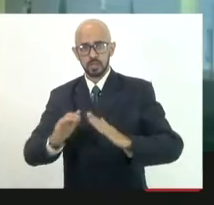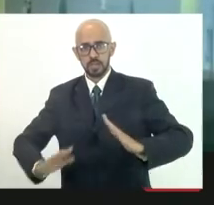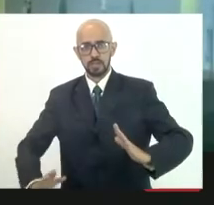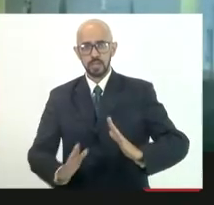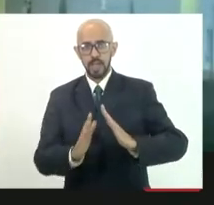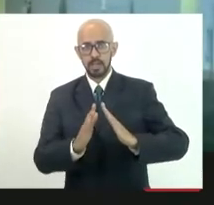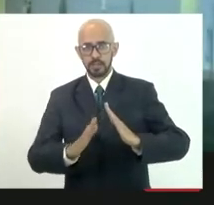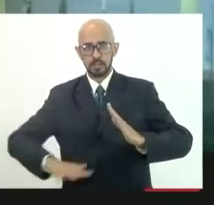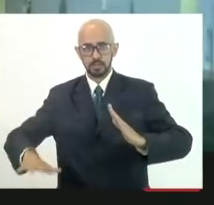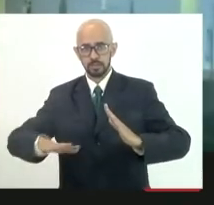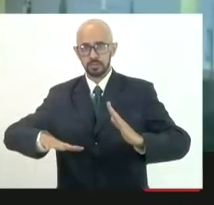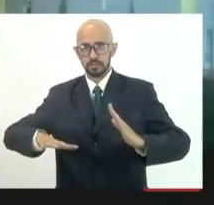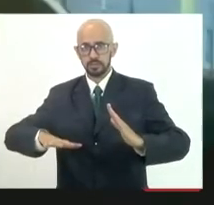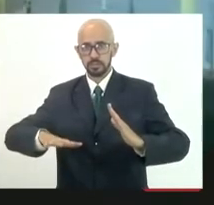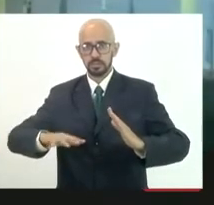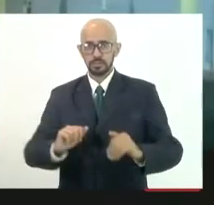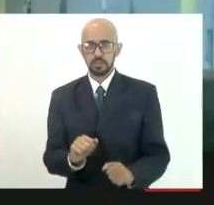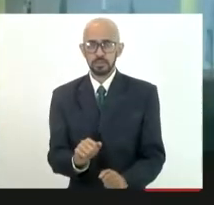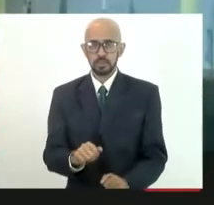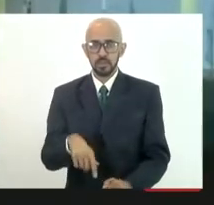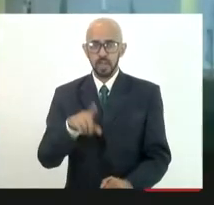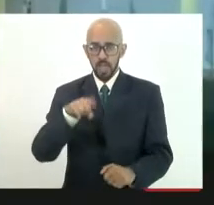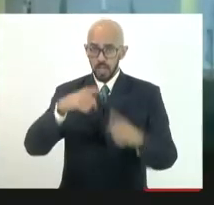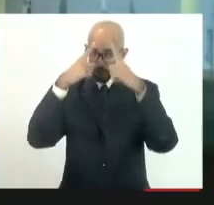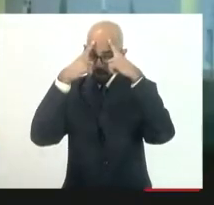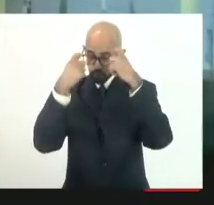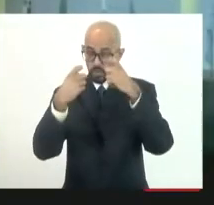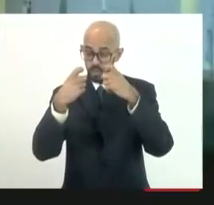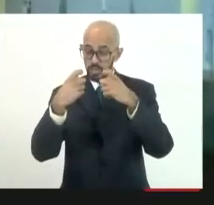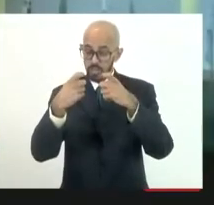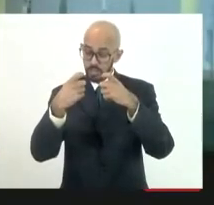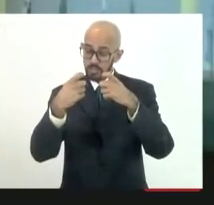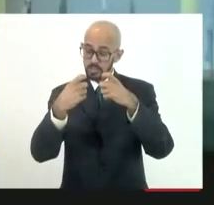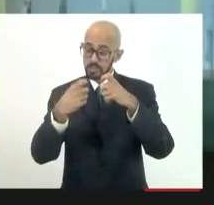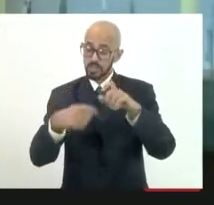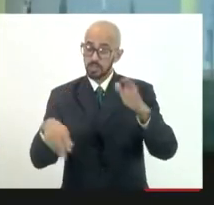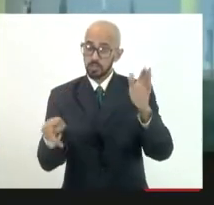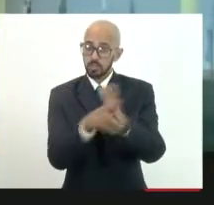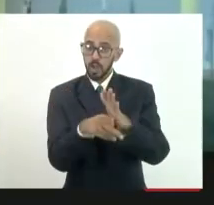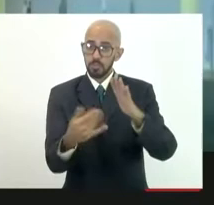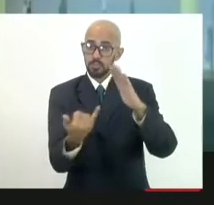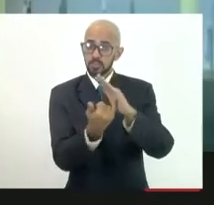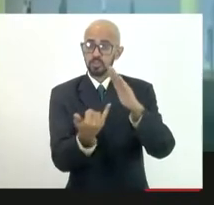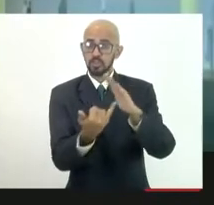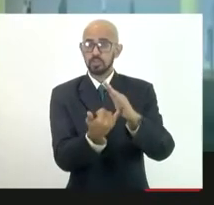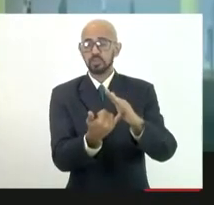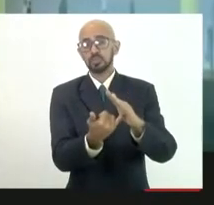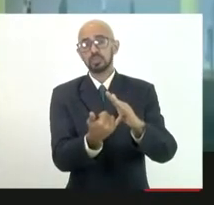o que é isso? É uma violência institucional.